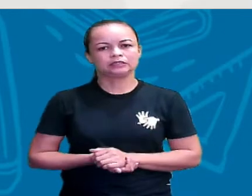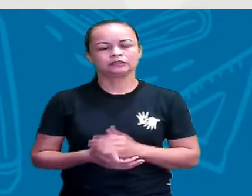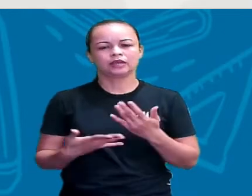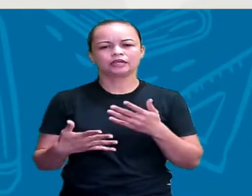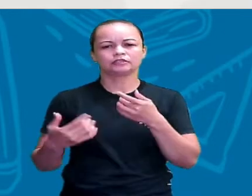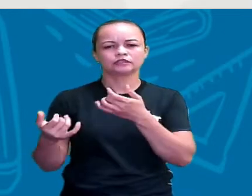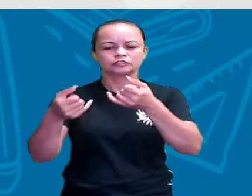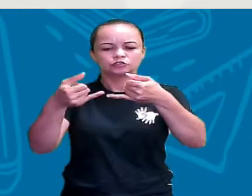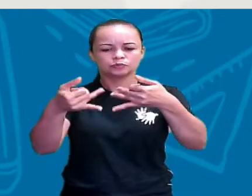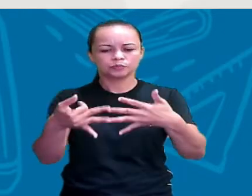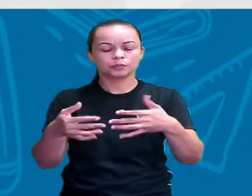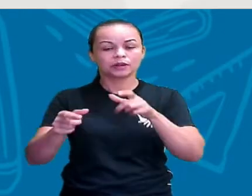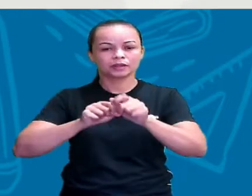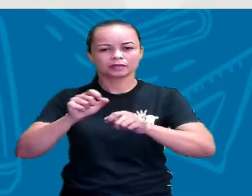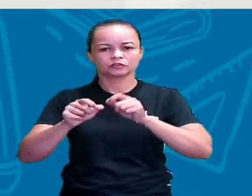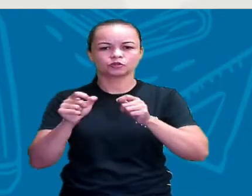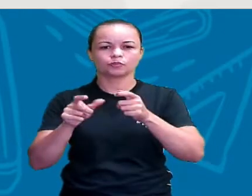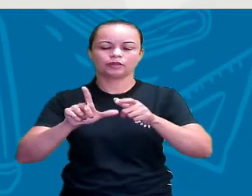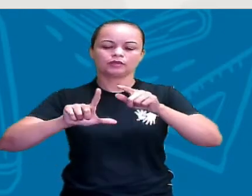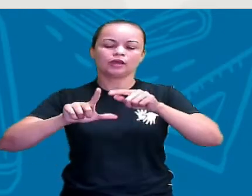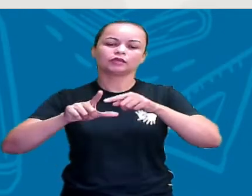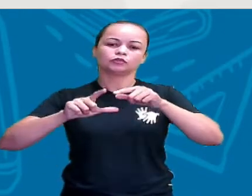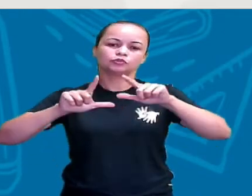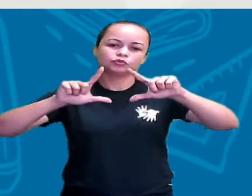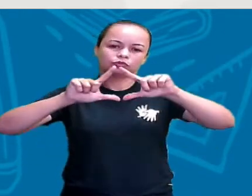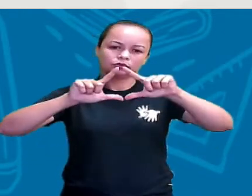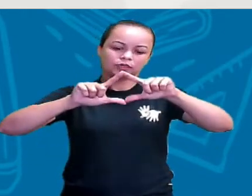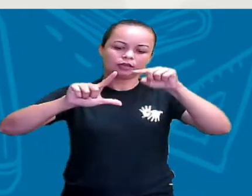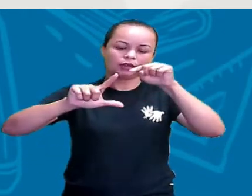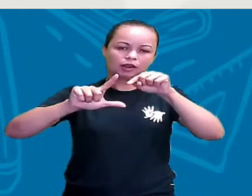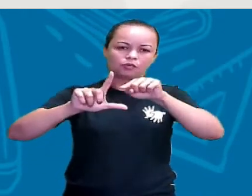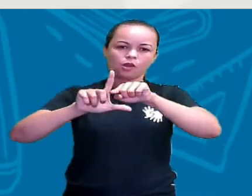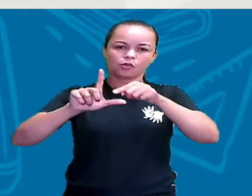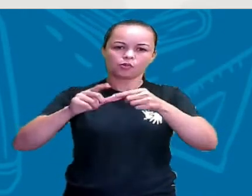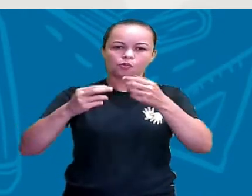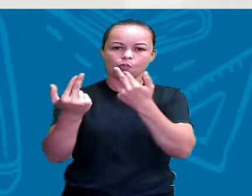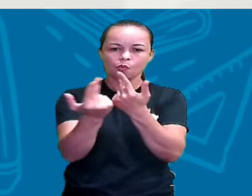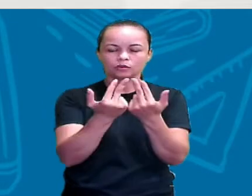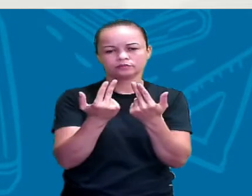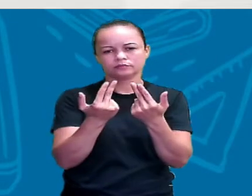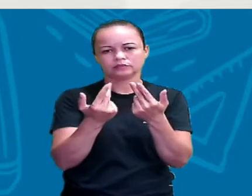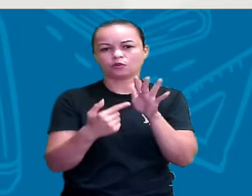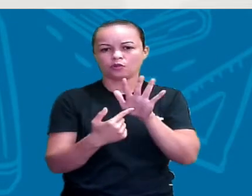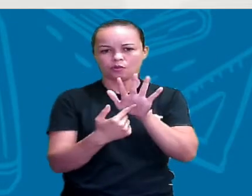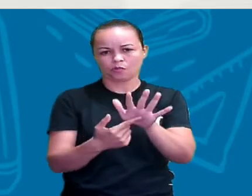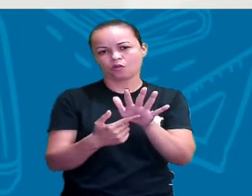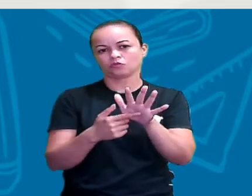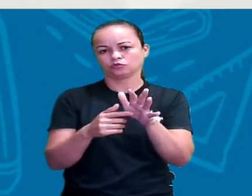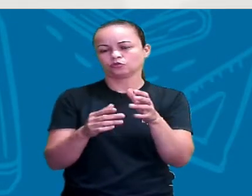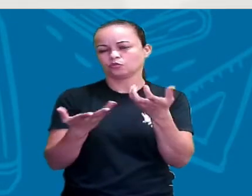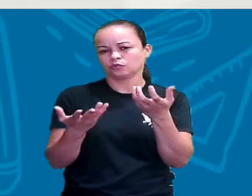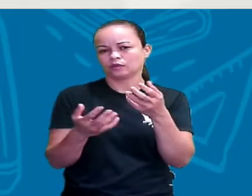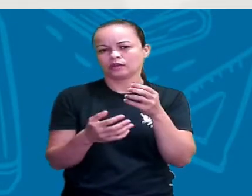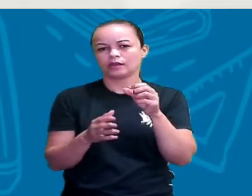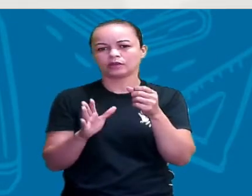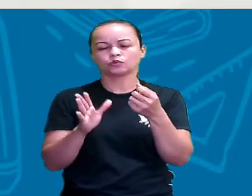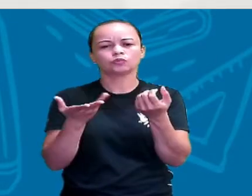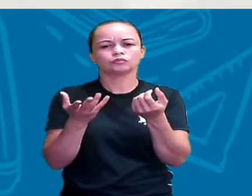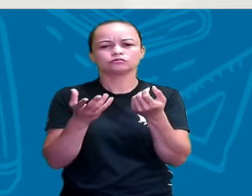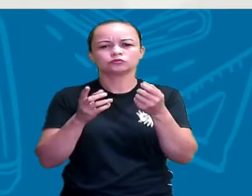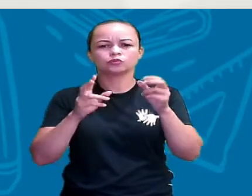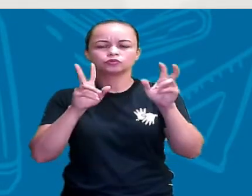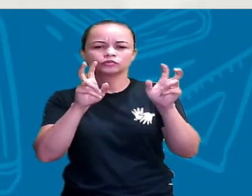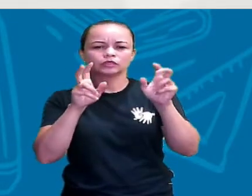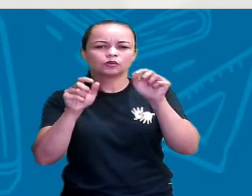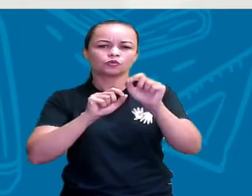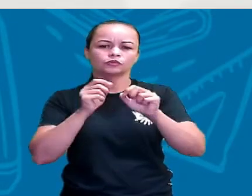os critérios da congruência dos triângulos, tá? Então, aqui eu coloquei algumas siglas, tá? E vou mostrar para vocês essas siglas, o que